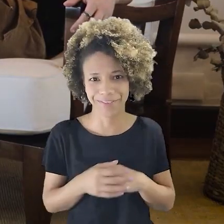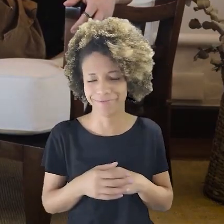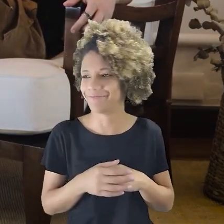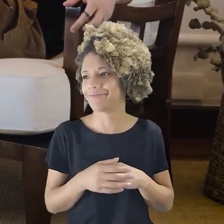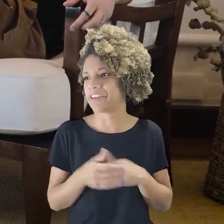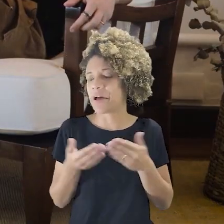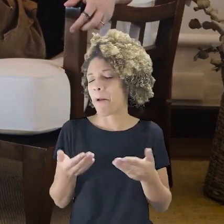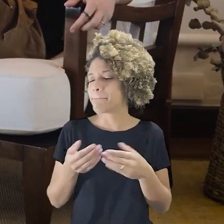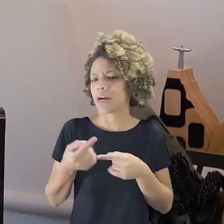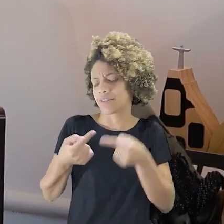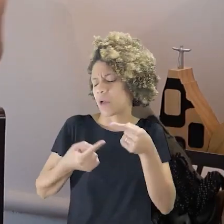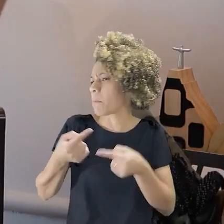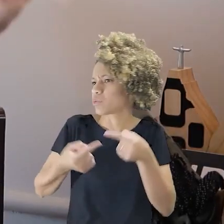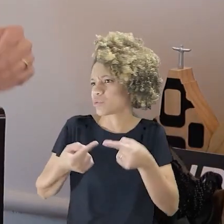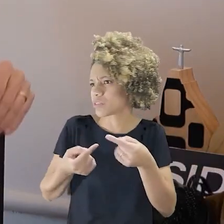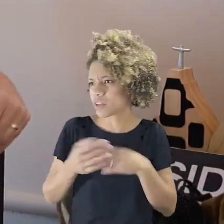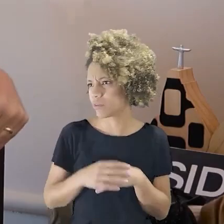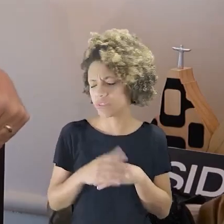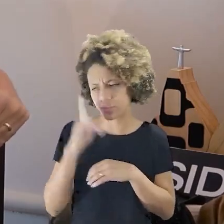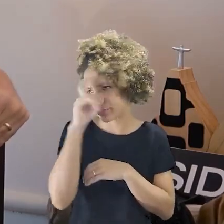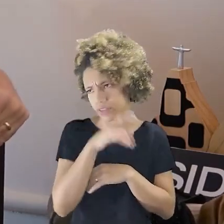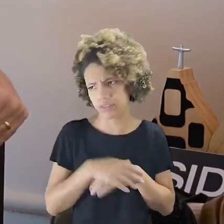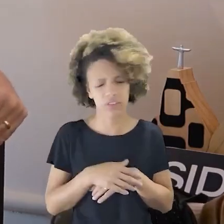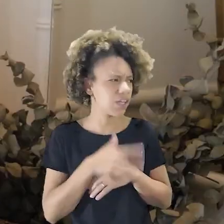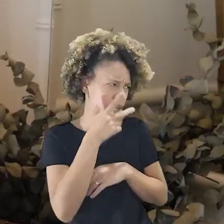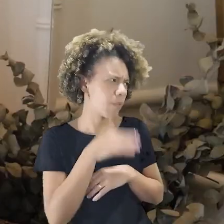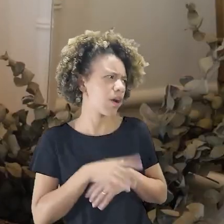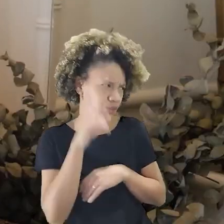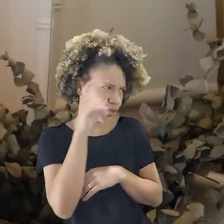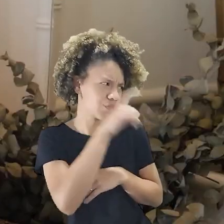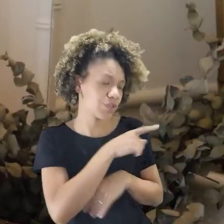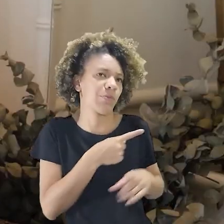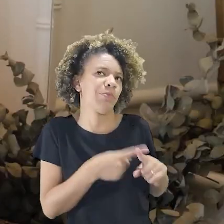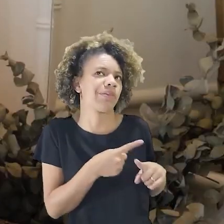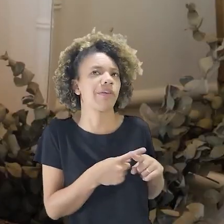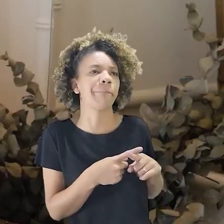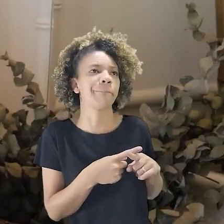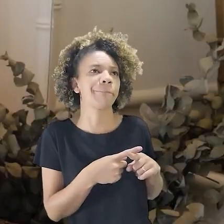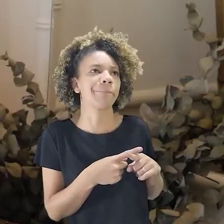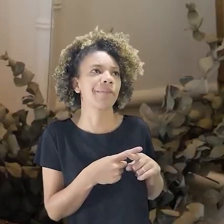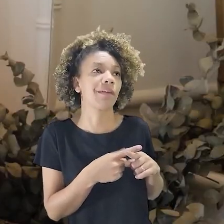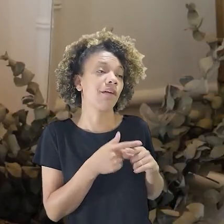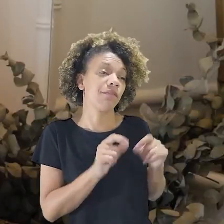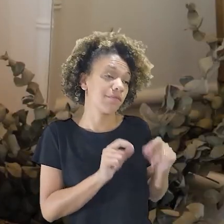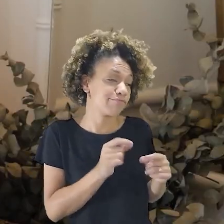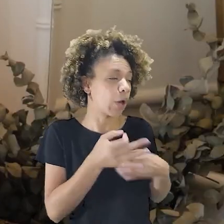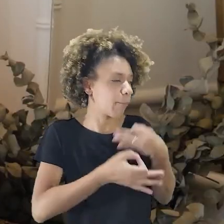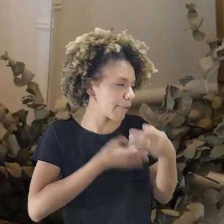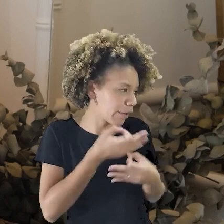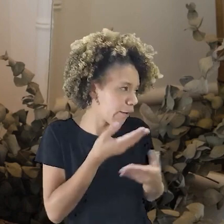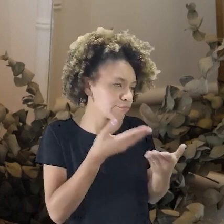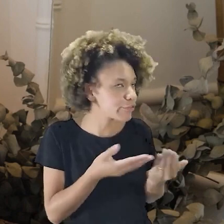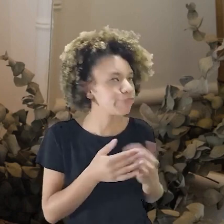Agora, é uma discussão difícil demais. Eu acho muito complicada, cara, porque vai cair naquele lugar